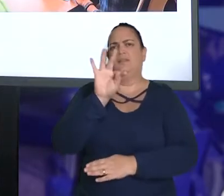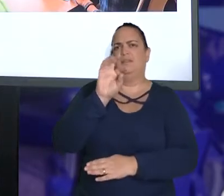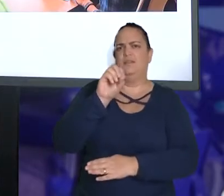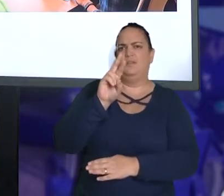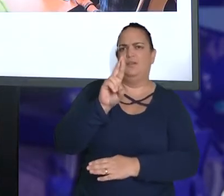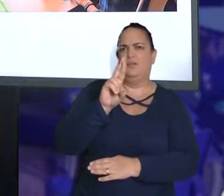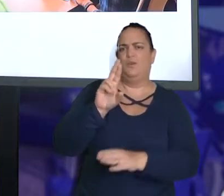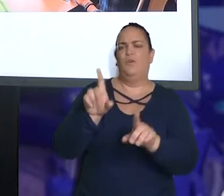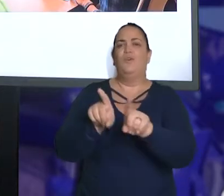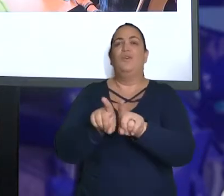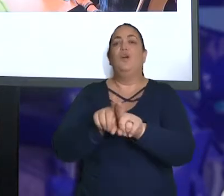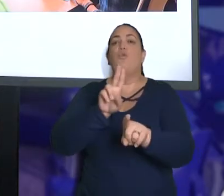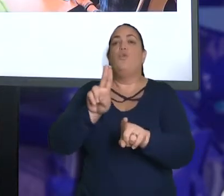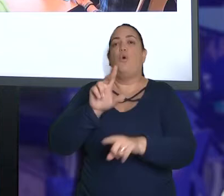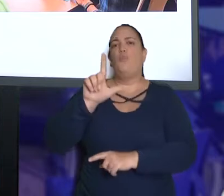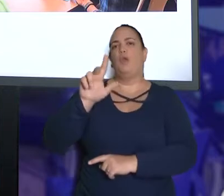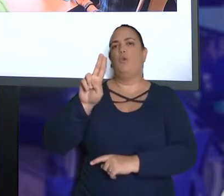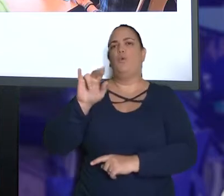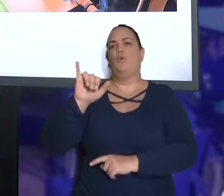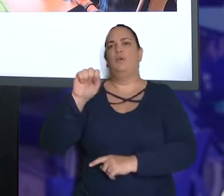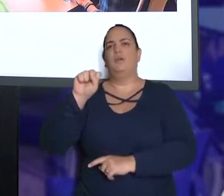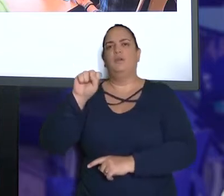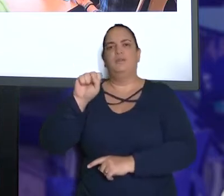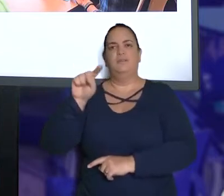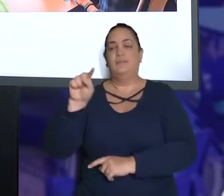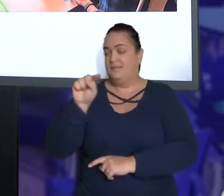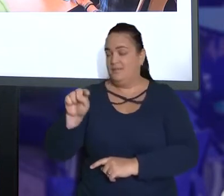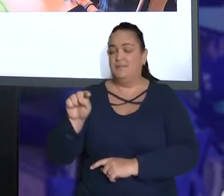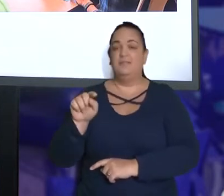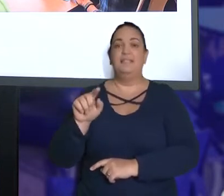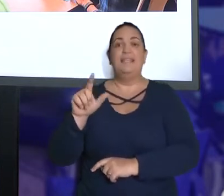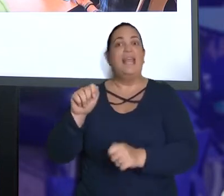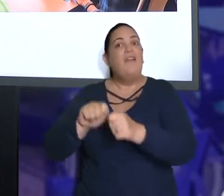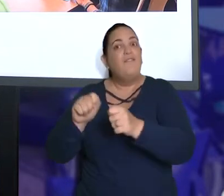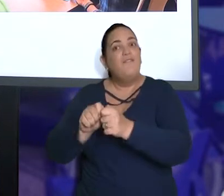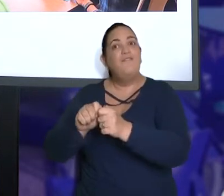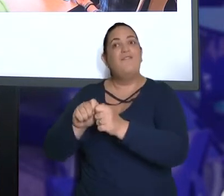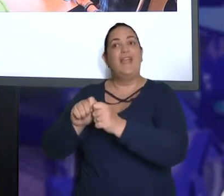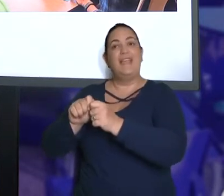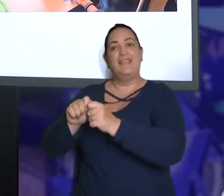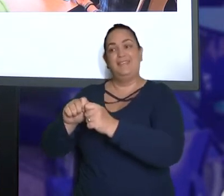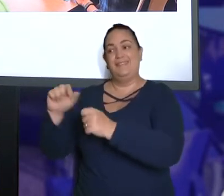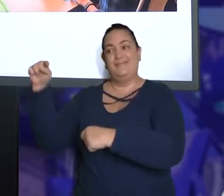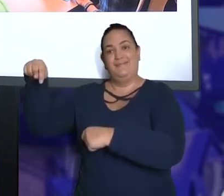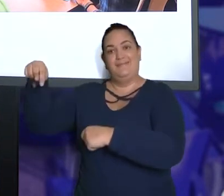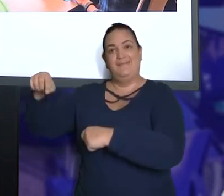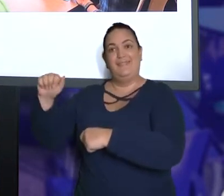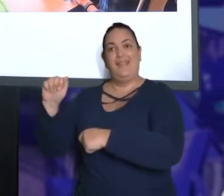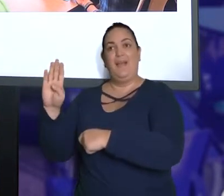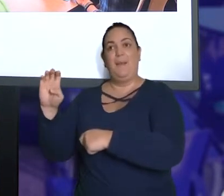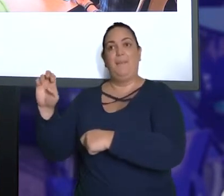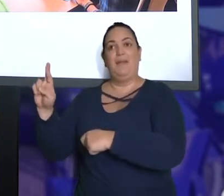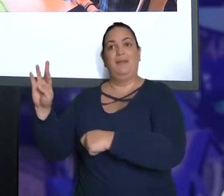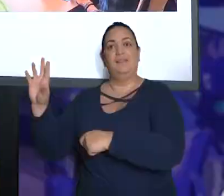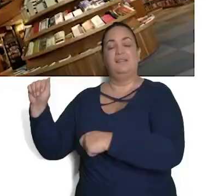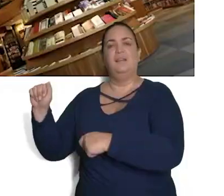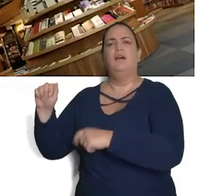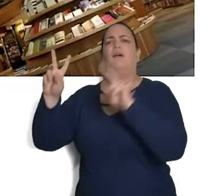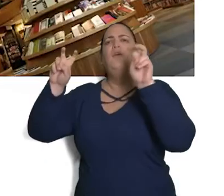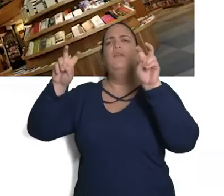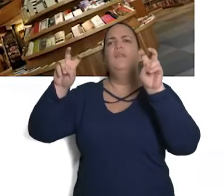Luiz Schwartz, ele escreveu uma carta aberta de nome Uma Carta de Amor aos